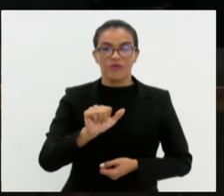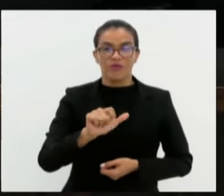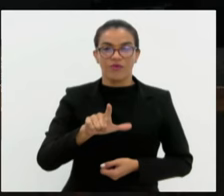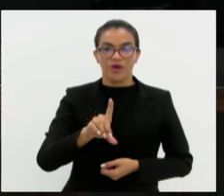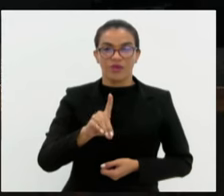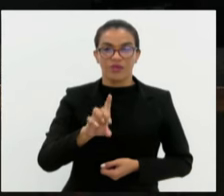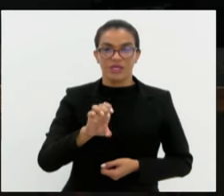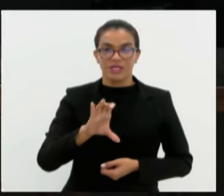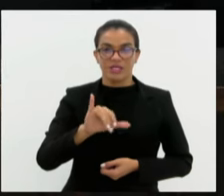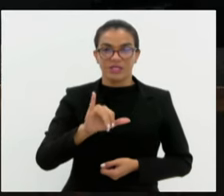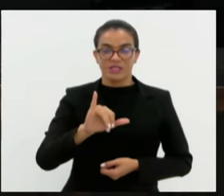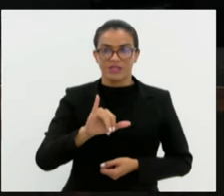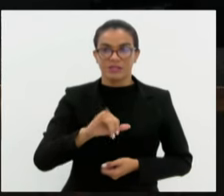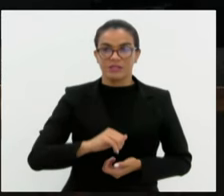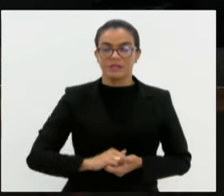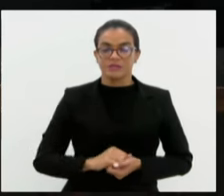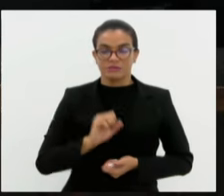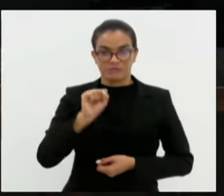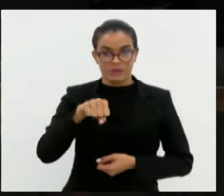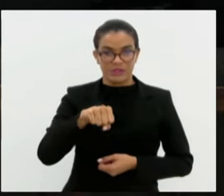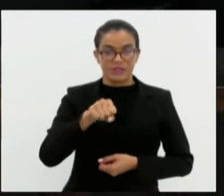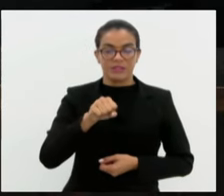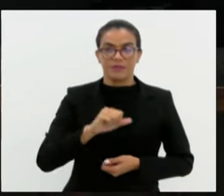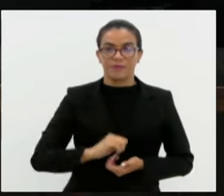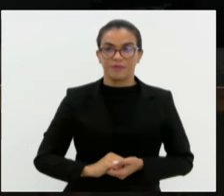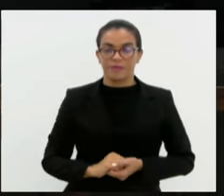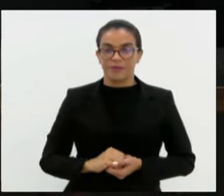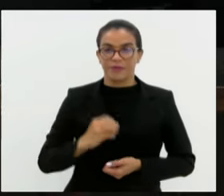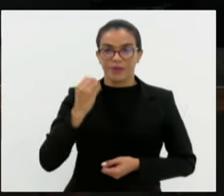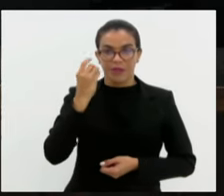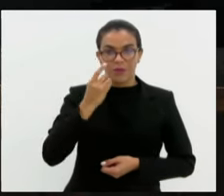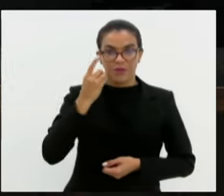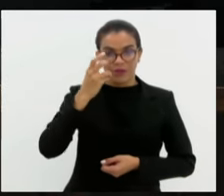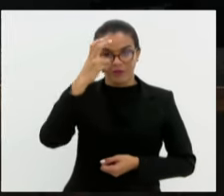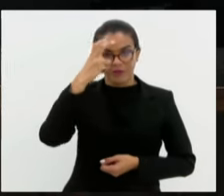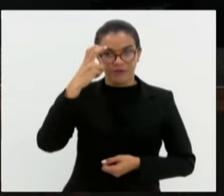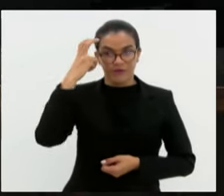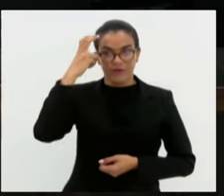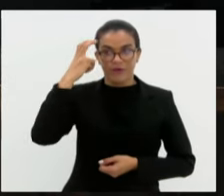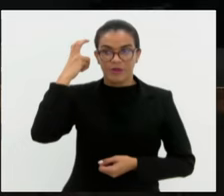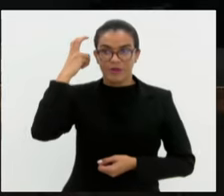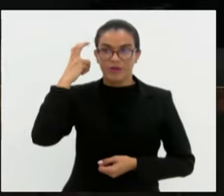Voto sim, senhor presidente. Obrigado. Deputada Verônica Lima.